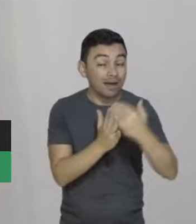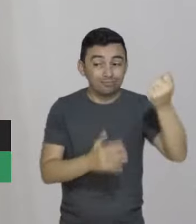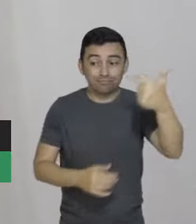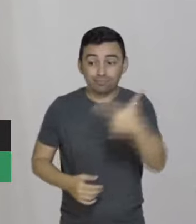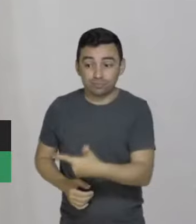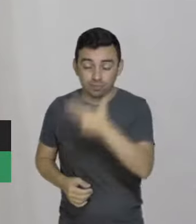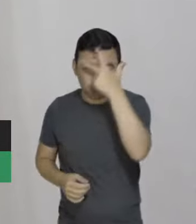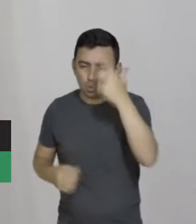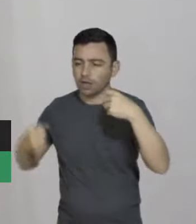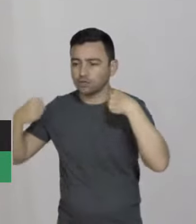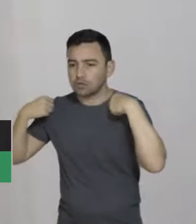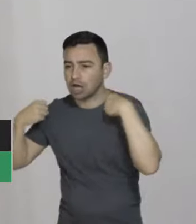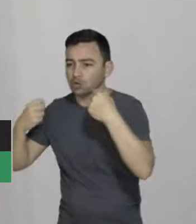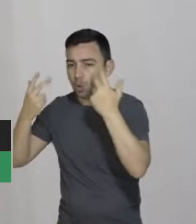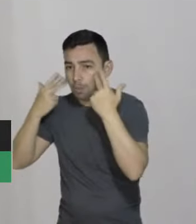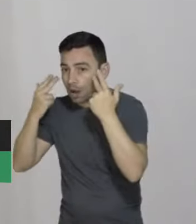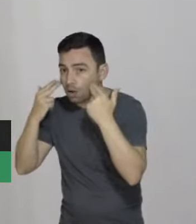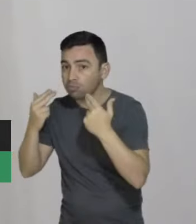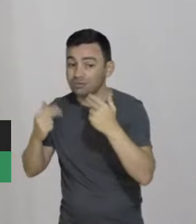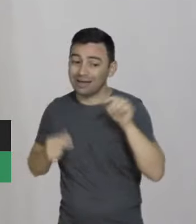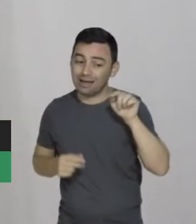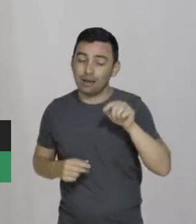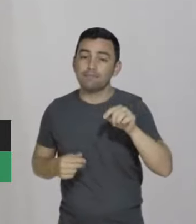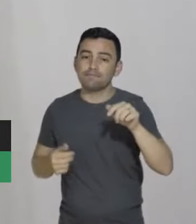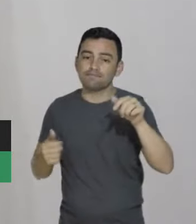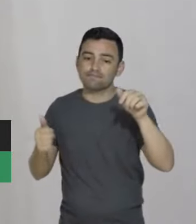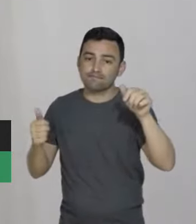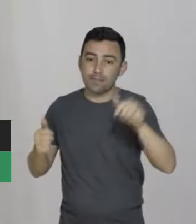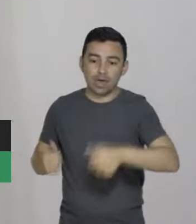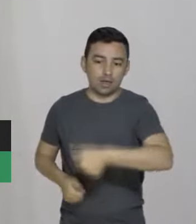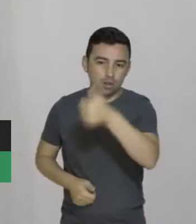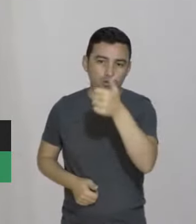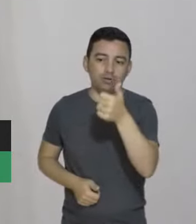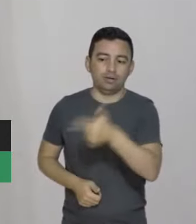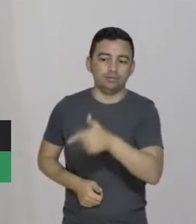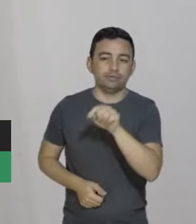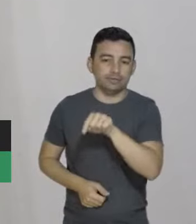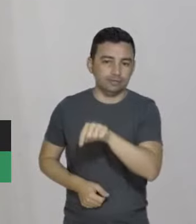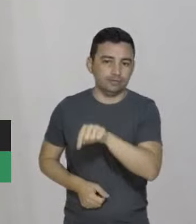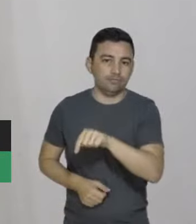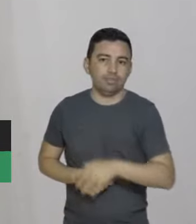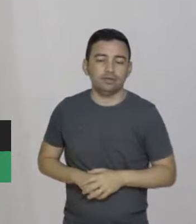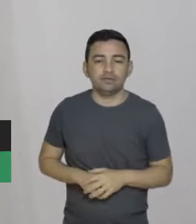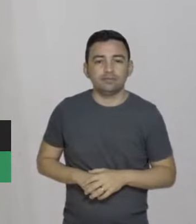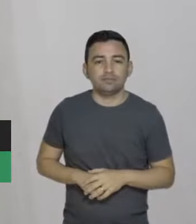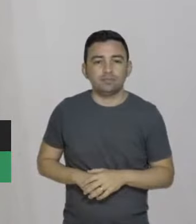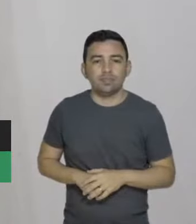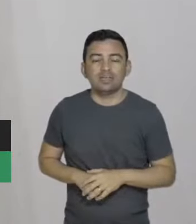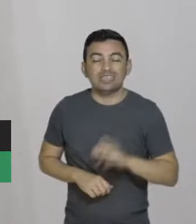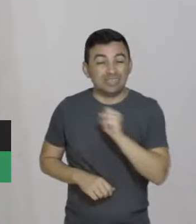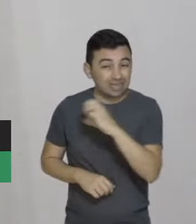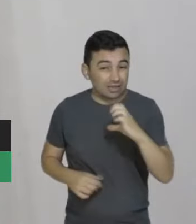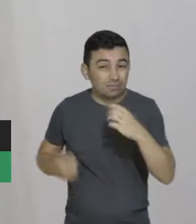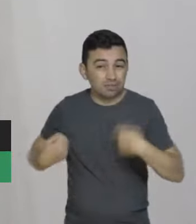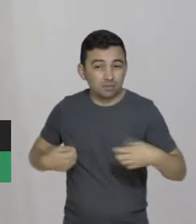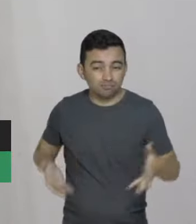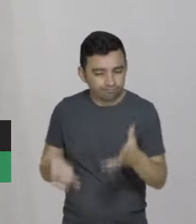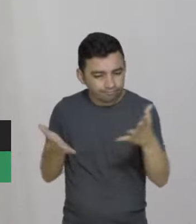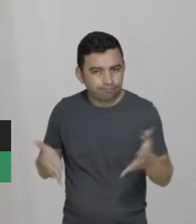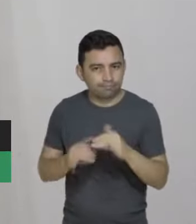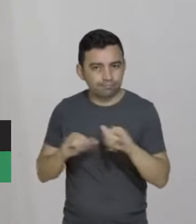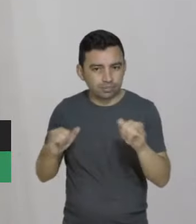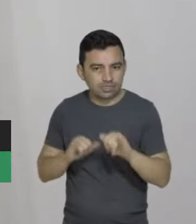física regularmente, e quando eu falo regularmente, 150 minutos semanais. Santa Catarina precisa estimular isso. Se nós tivermos esse caminho,